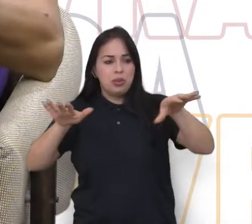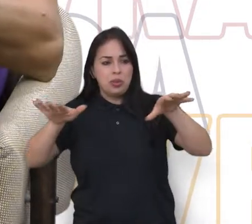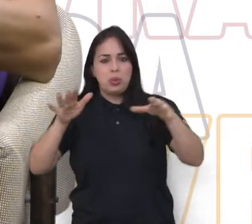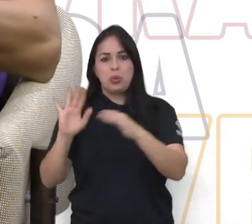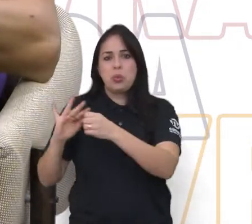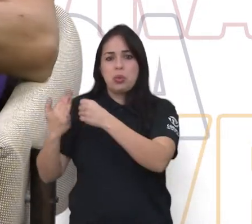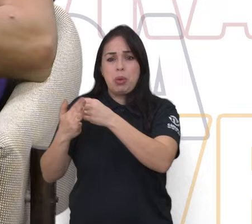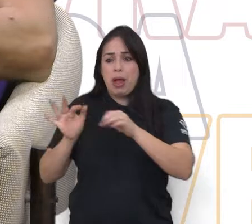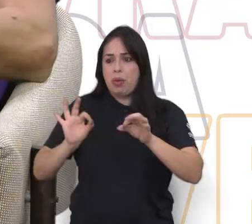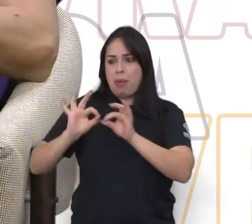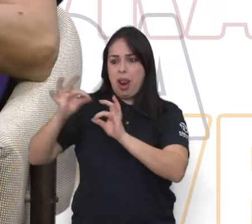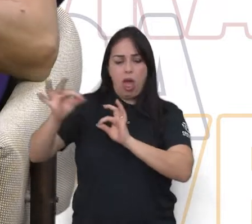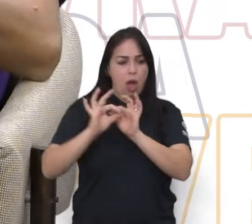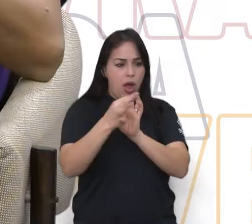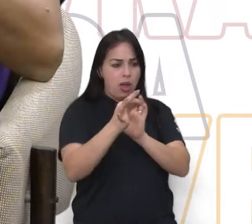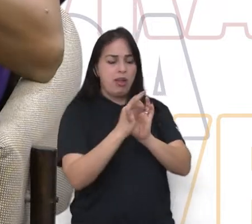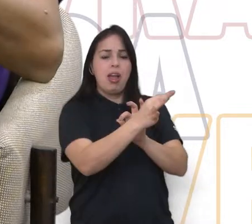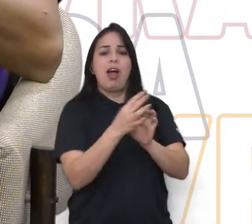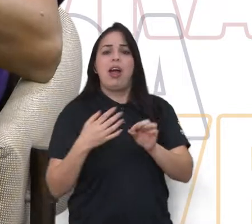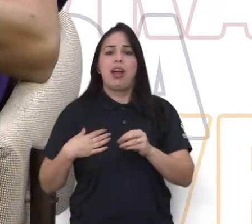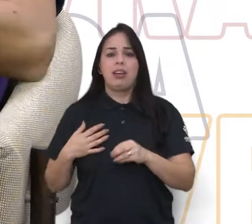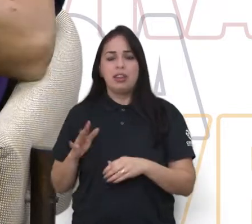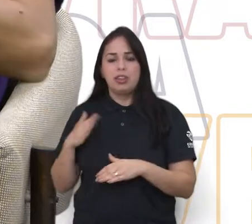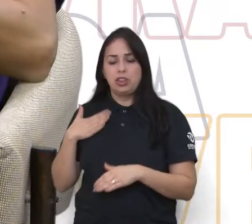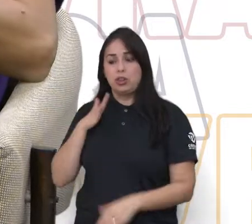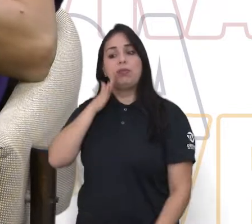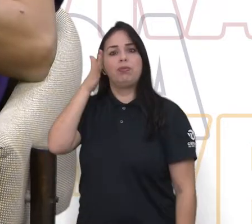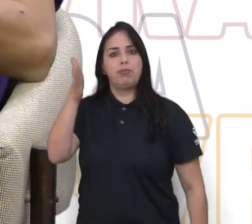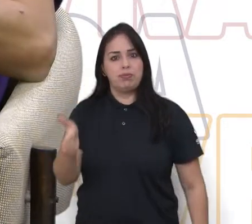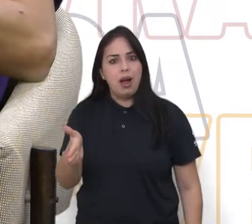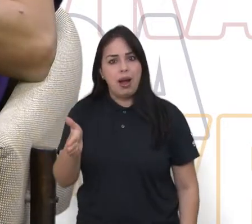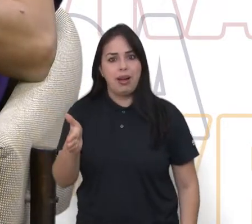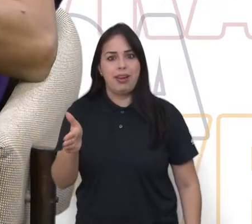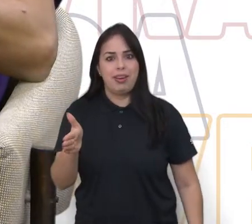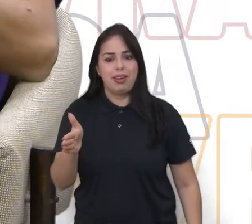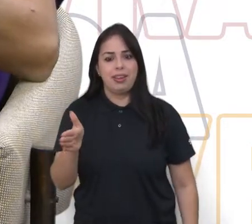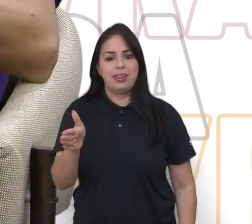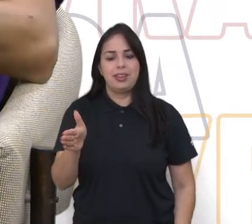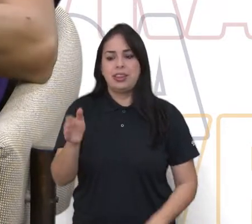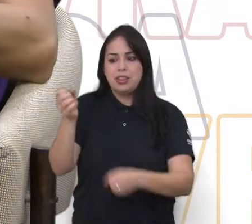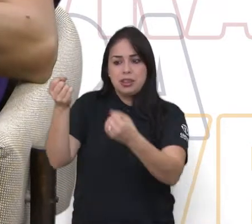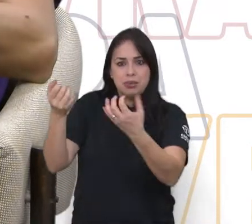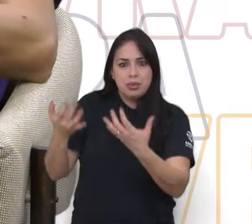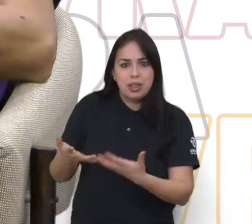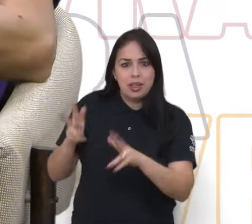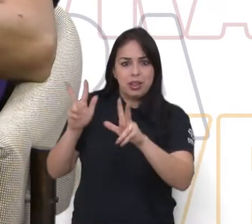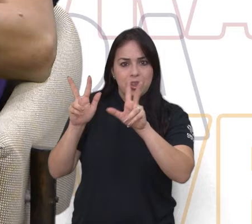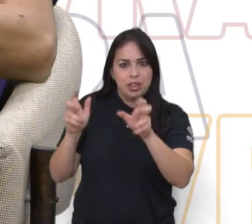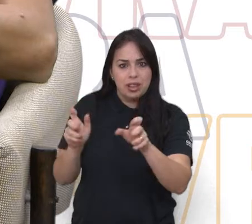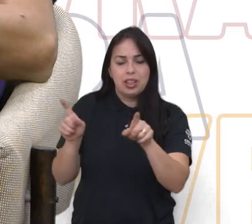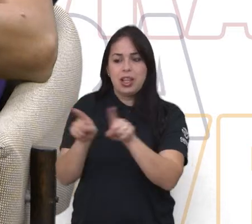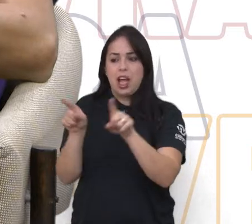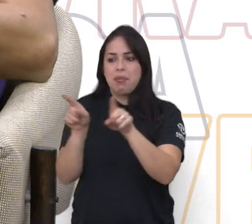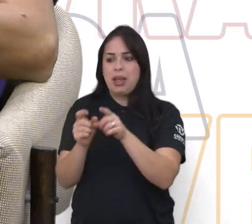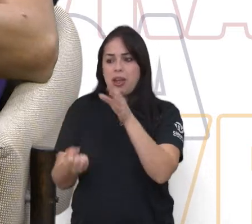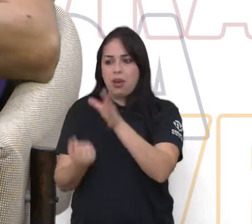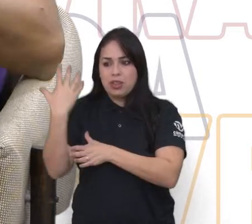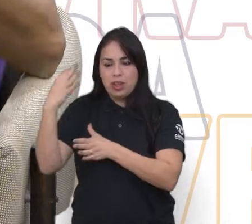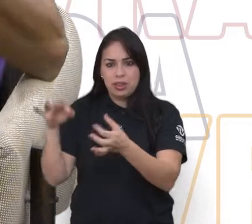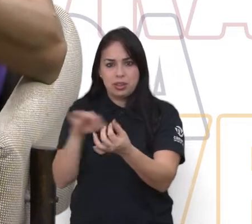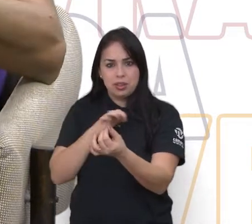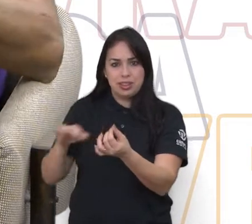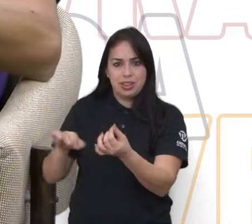do Buquirinha, né? E a gente vai para essas comunidades, fala sobre os temas, constrói instrumentos